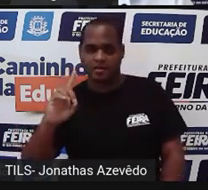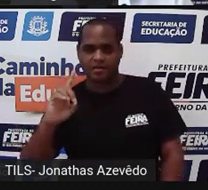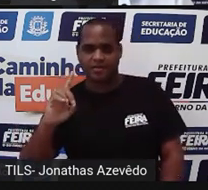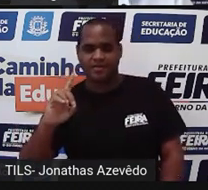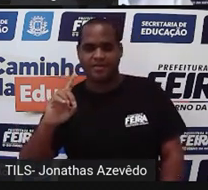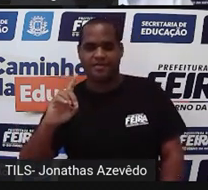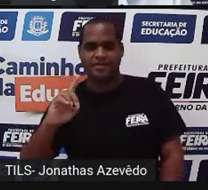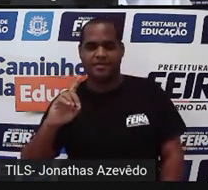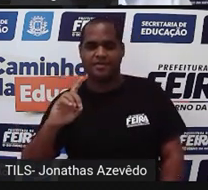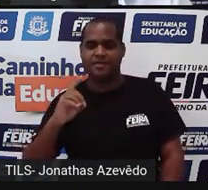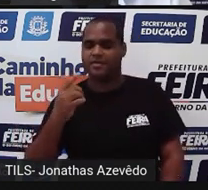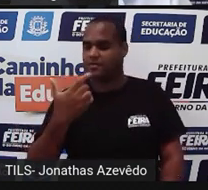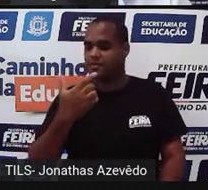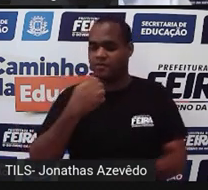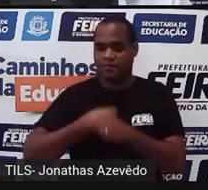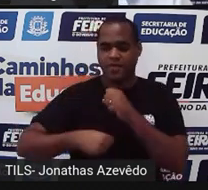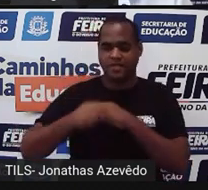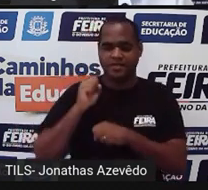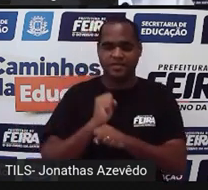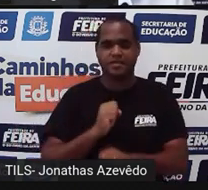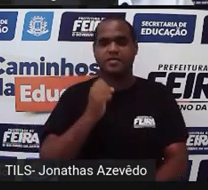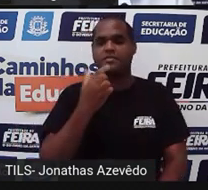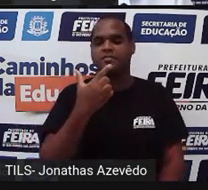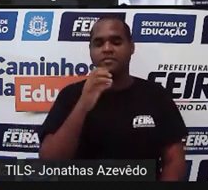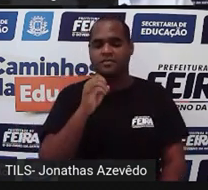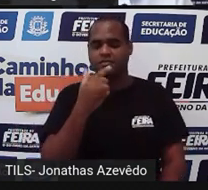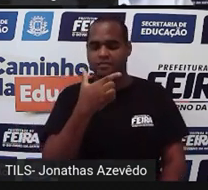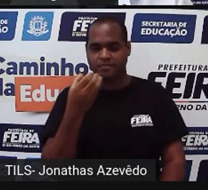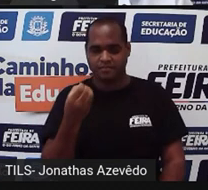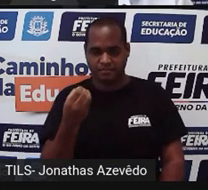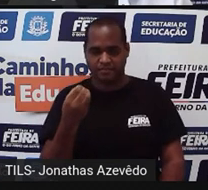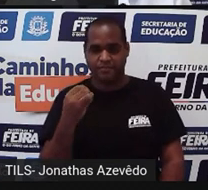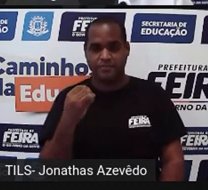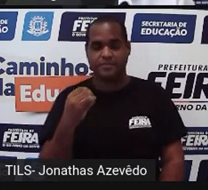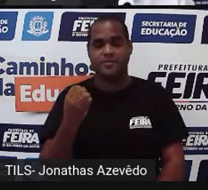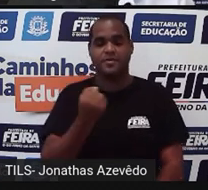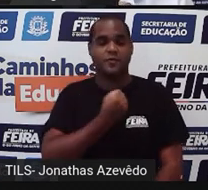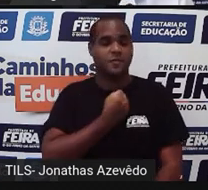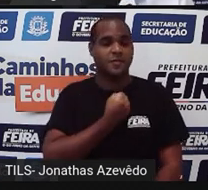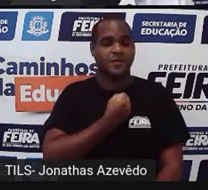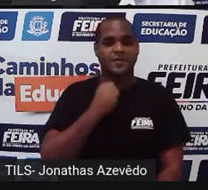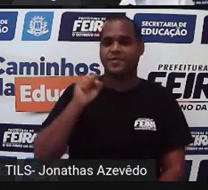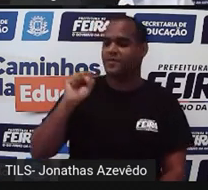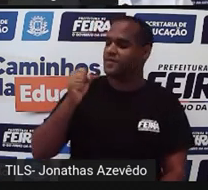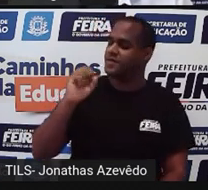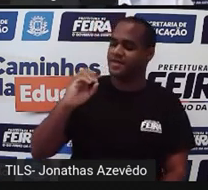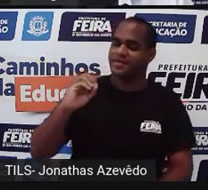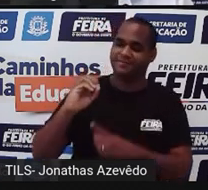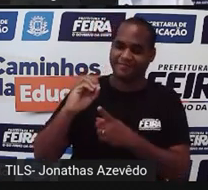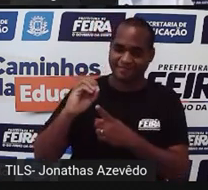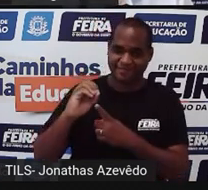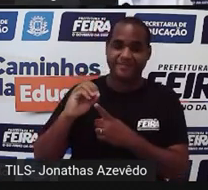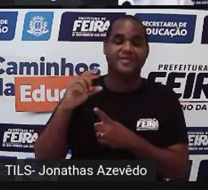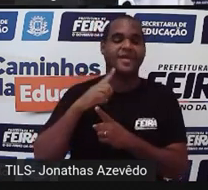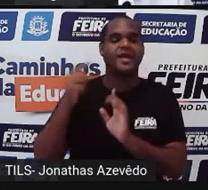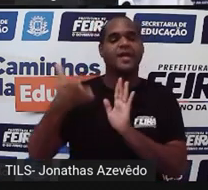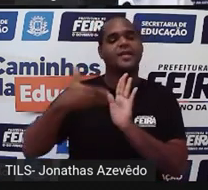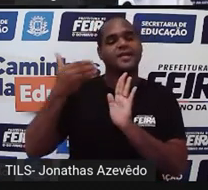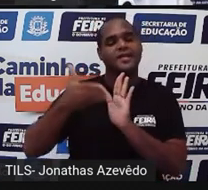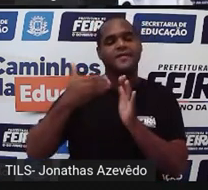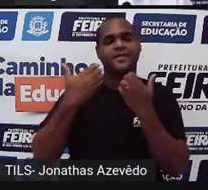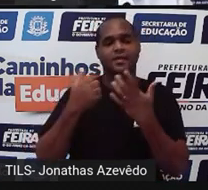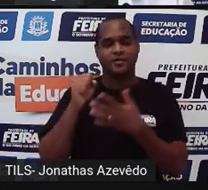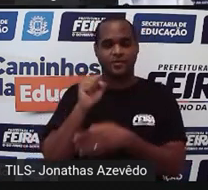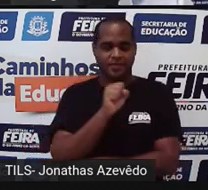parte do Plano Nacional do Livro Didático do ano de 2020, está na página 80, é um livro